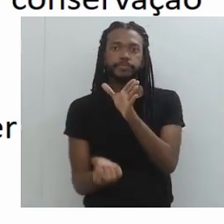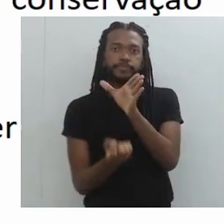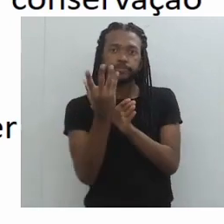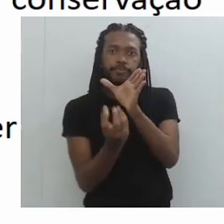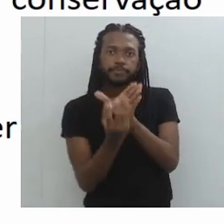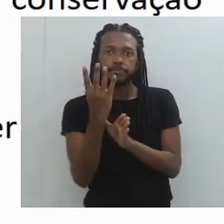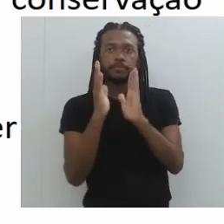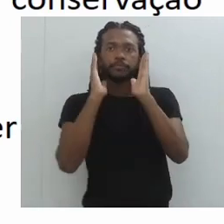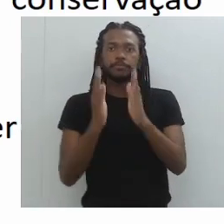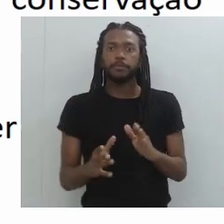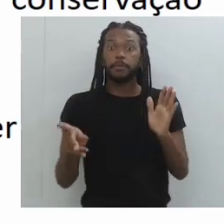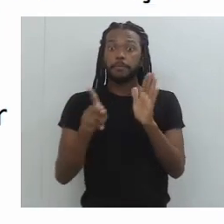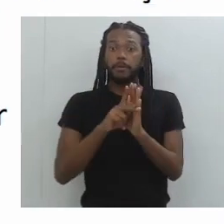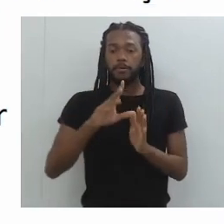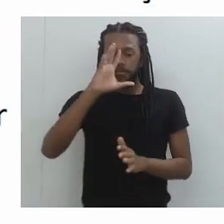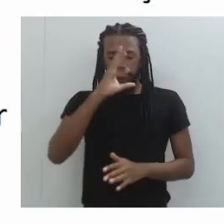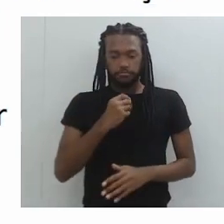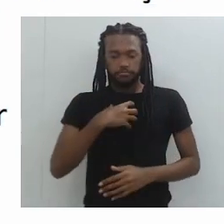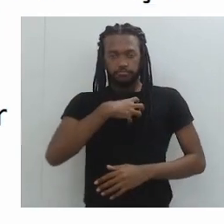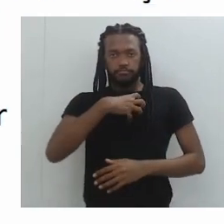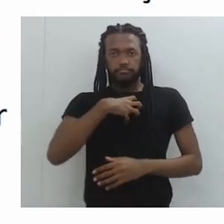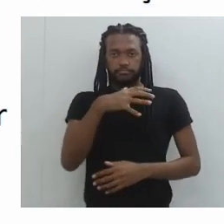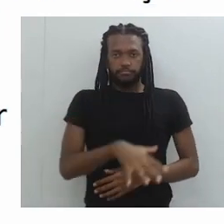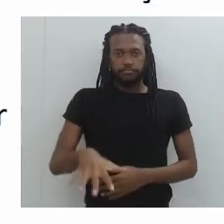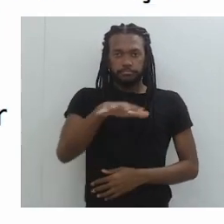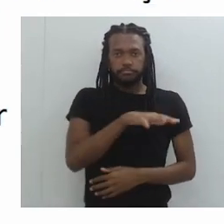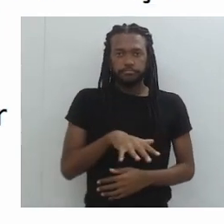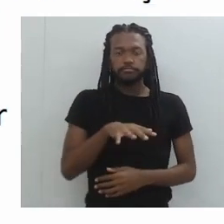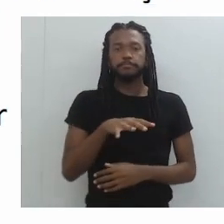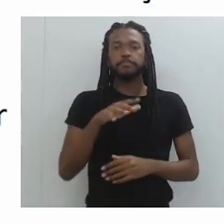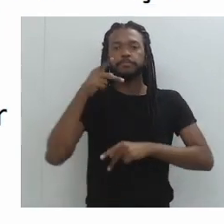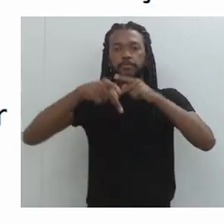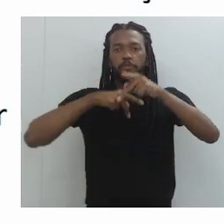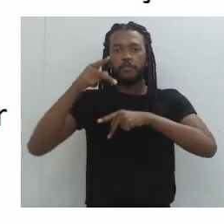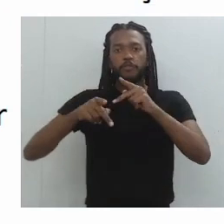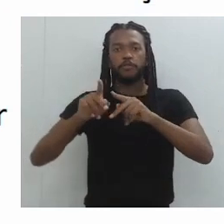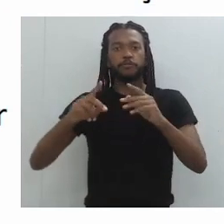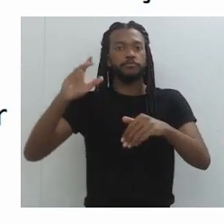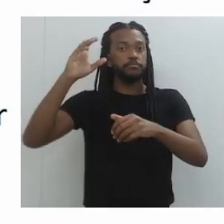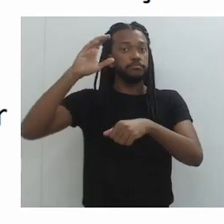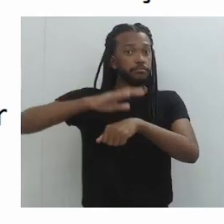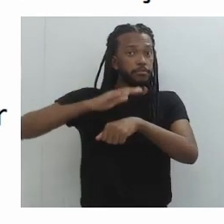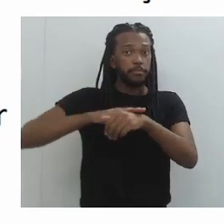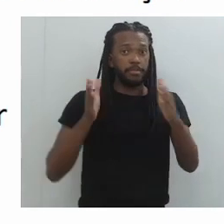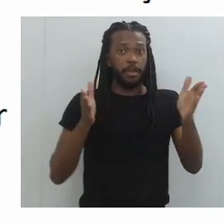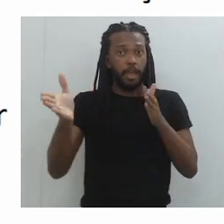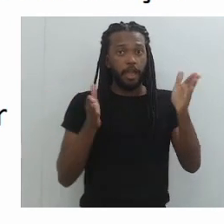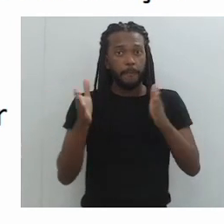produção espiritual de um povo em uma determinada época histórica.